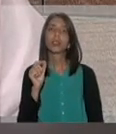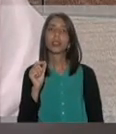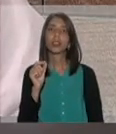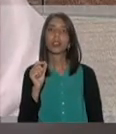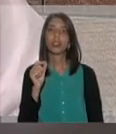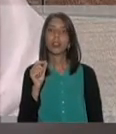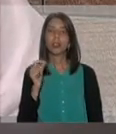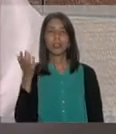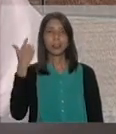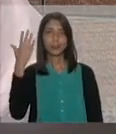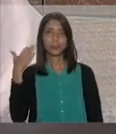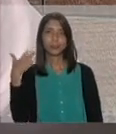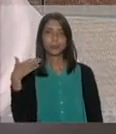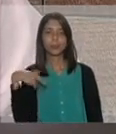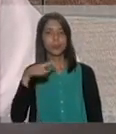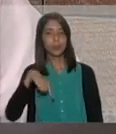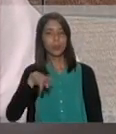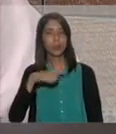minha vida, que foi